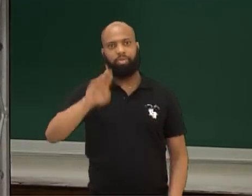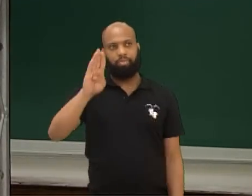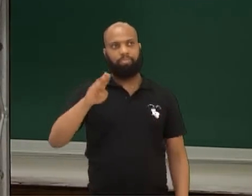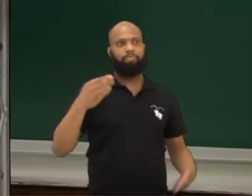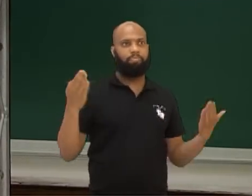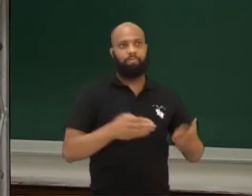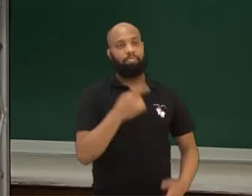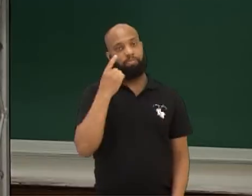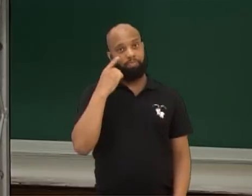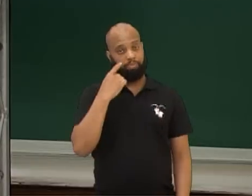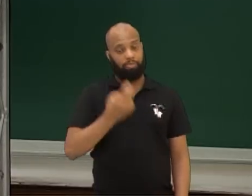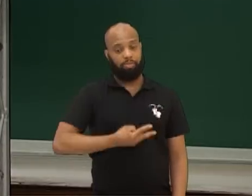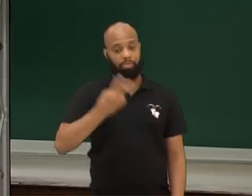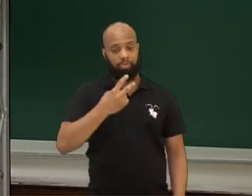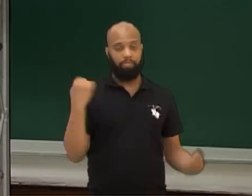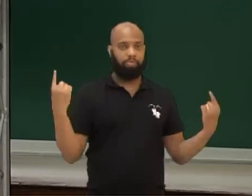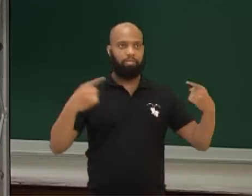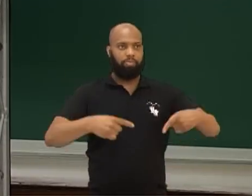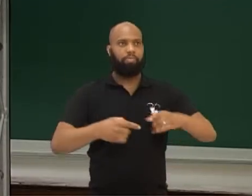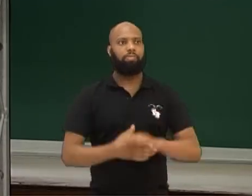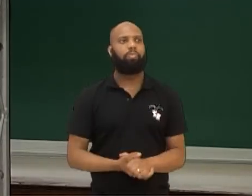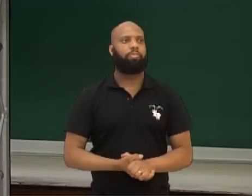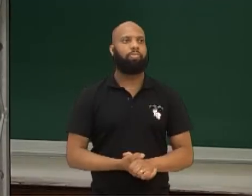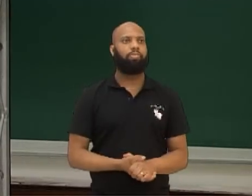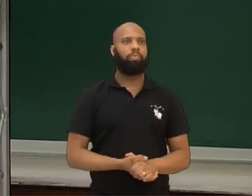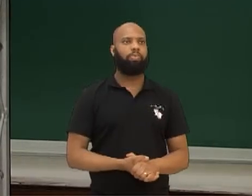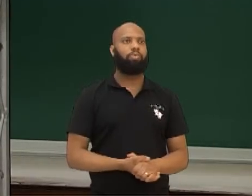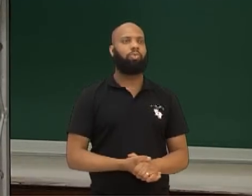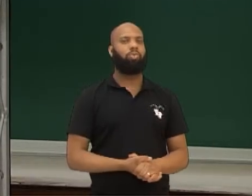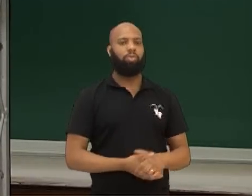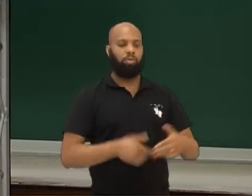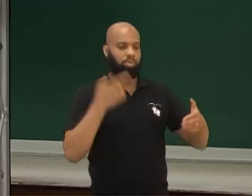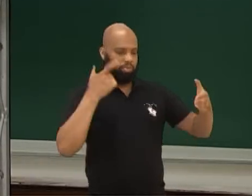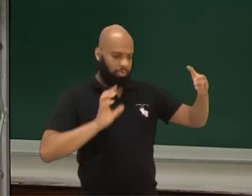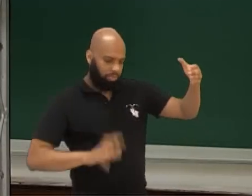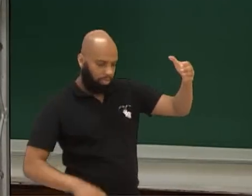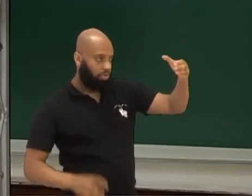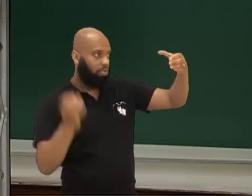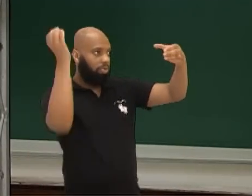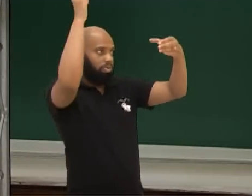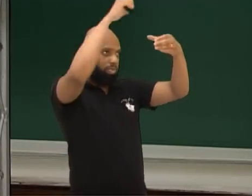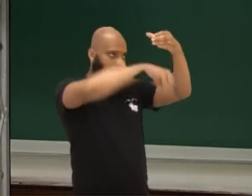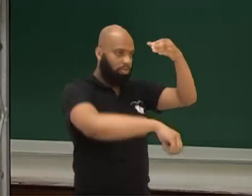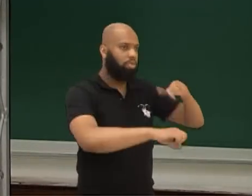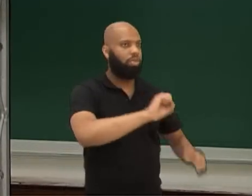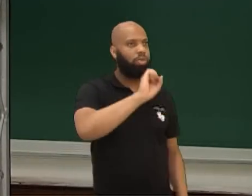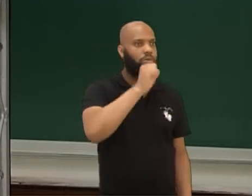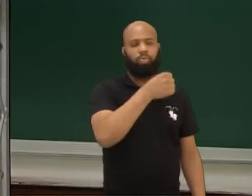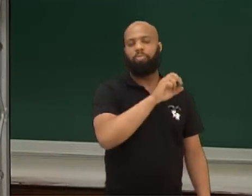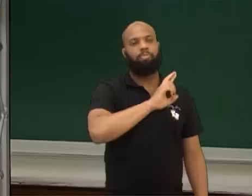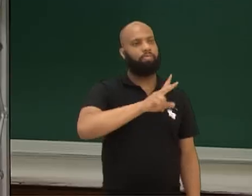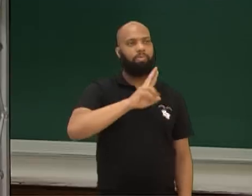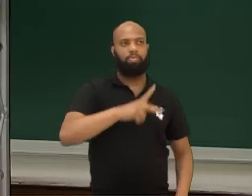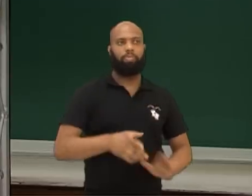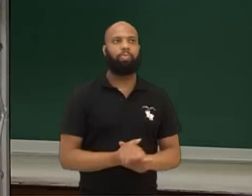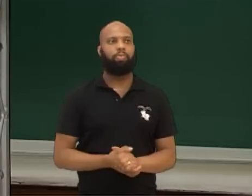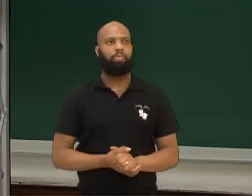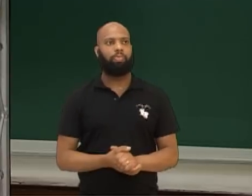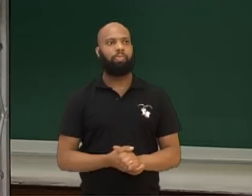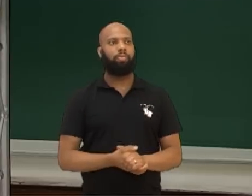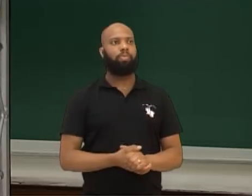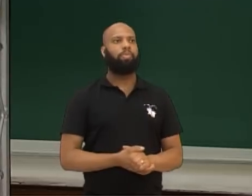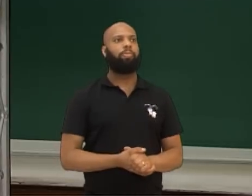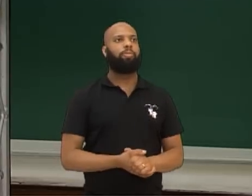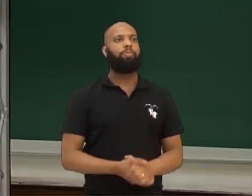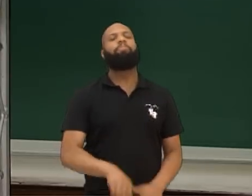para o segundo jogo? Segundo jogo, 8 para o Mário. Aqui está 7. Não é. 8 para o Mário.